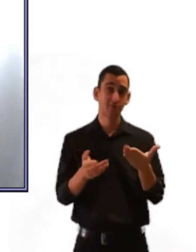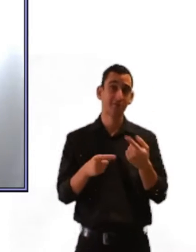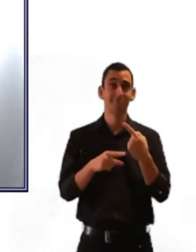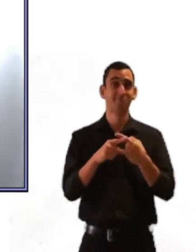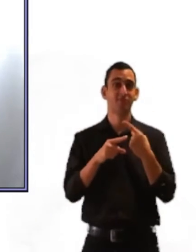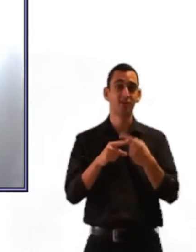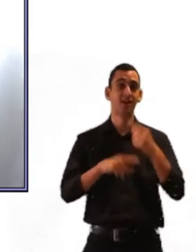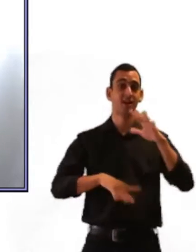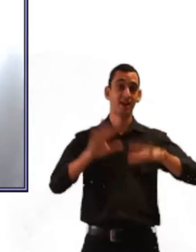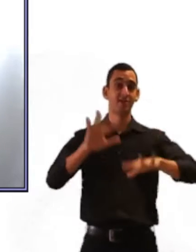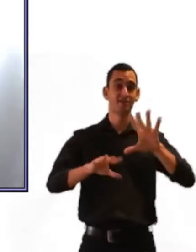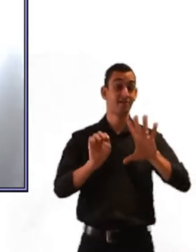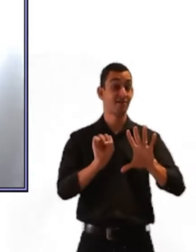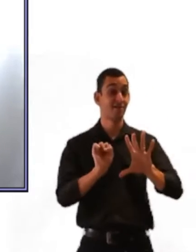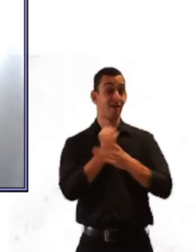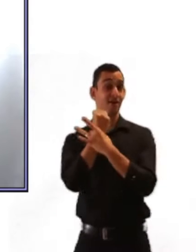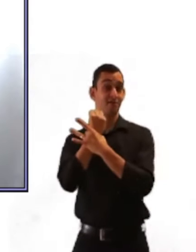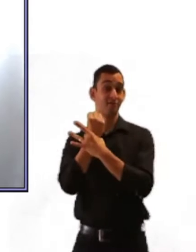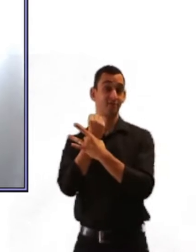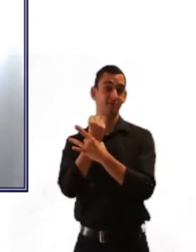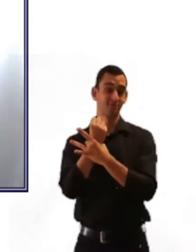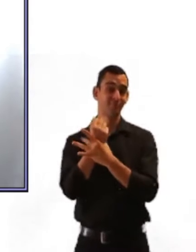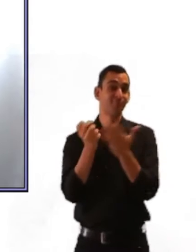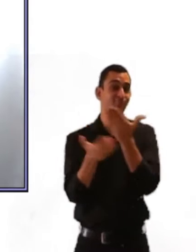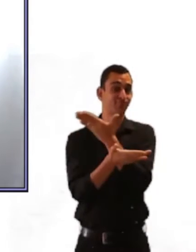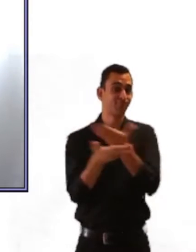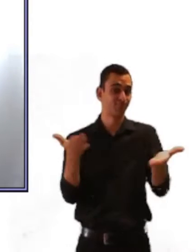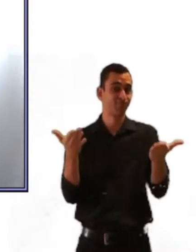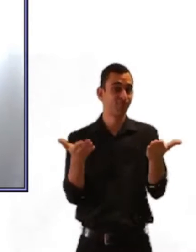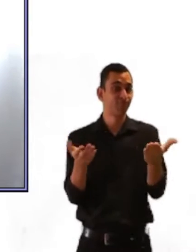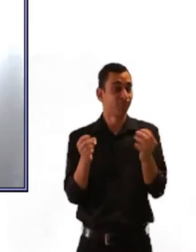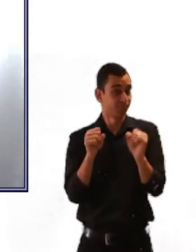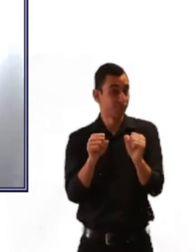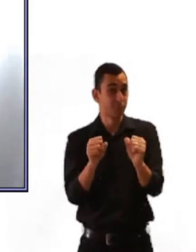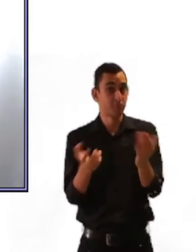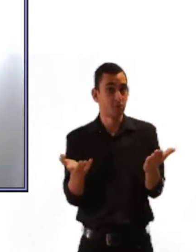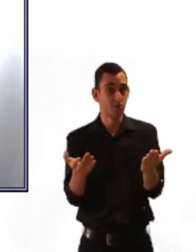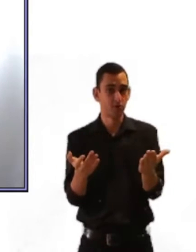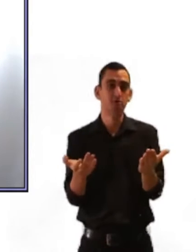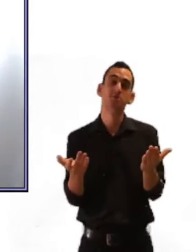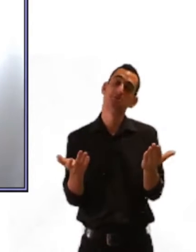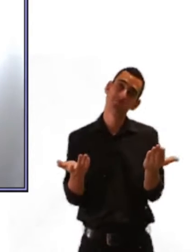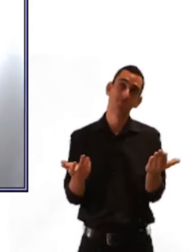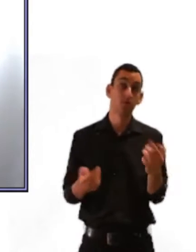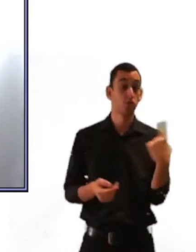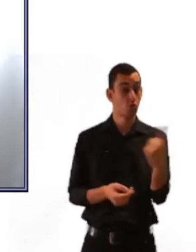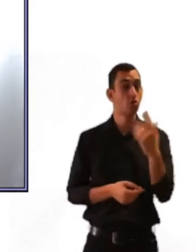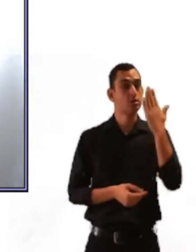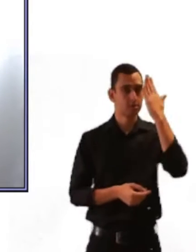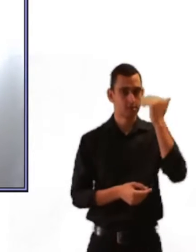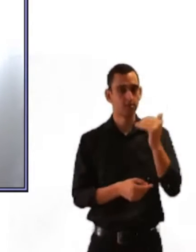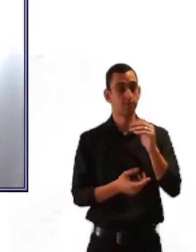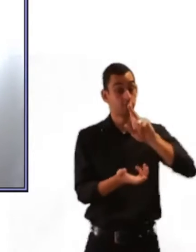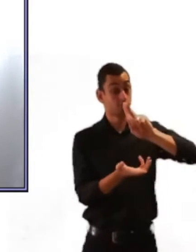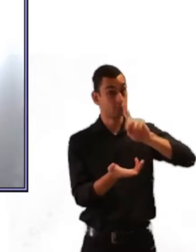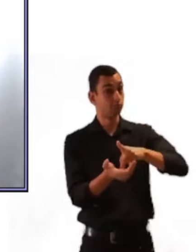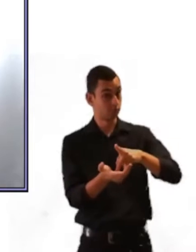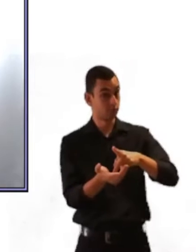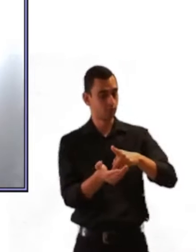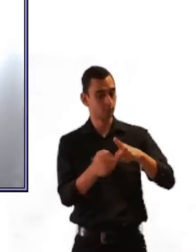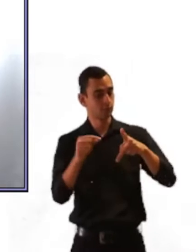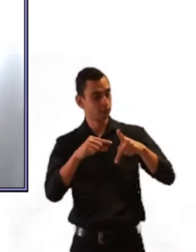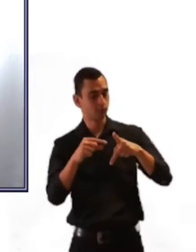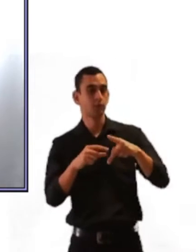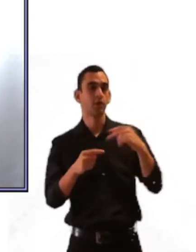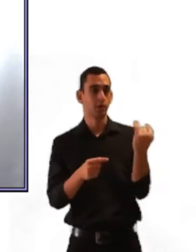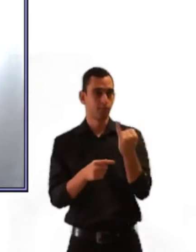de garantias, né? Então, essa verdade real, embora seja um ideal, né, e isso é importante para a gente destacar aqui, isso é